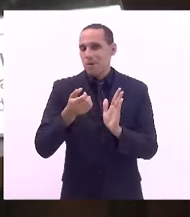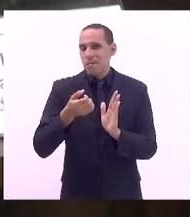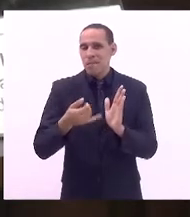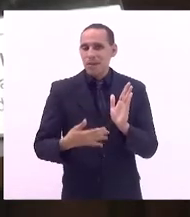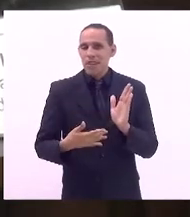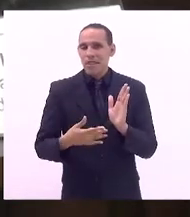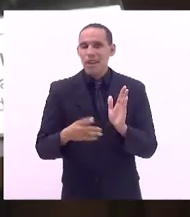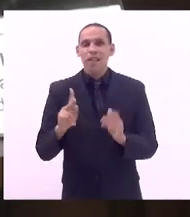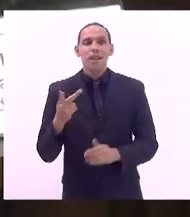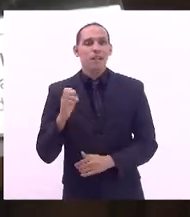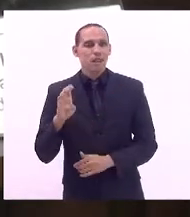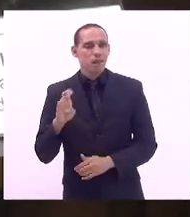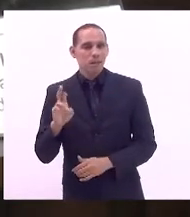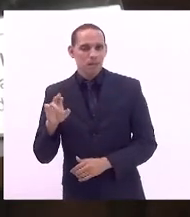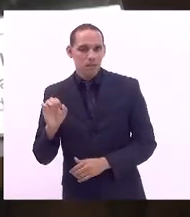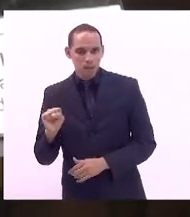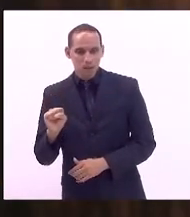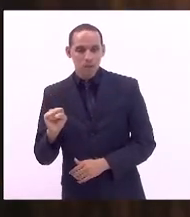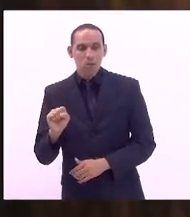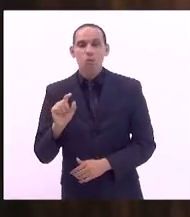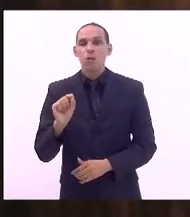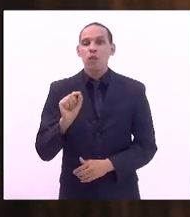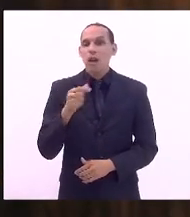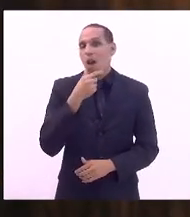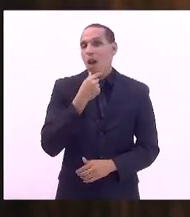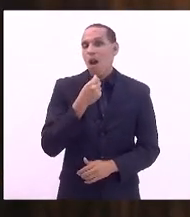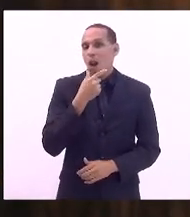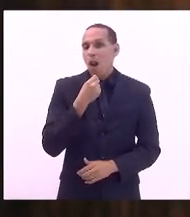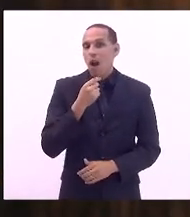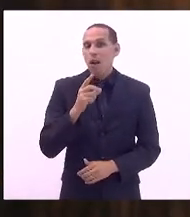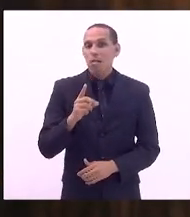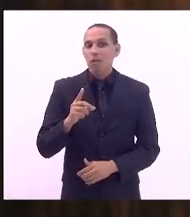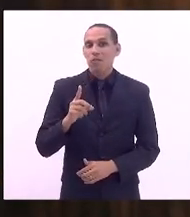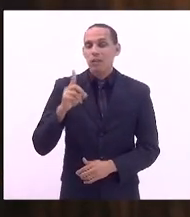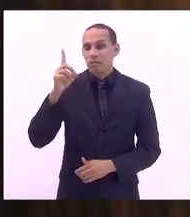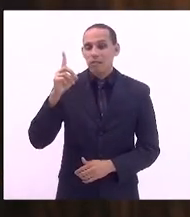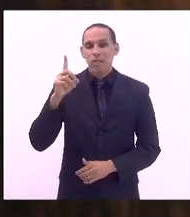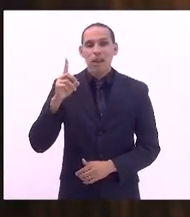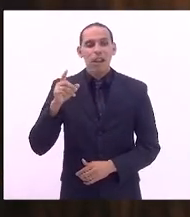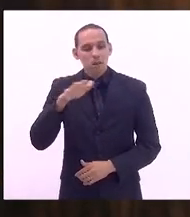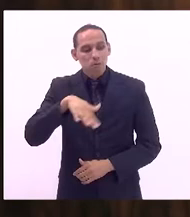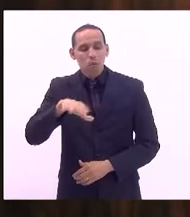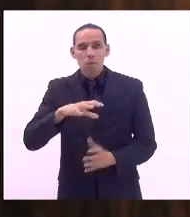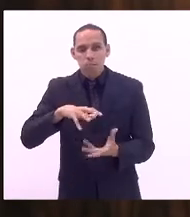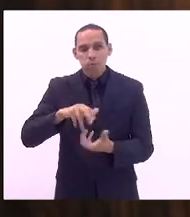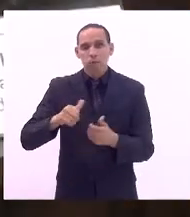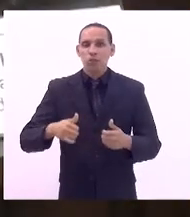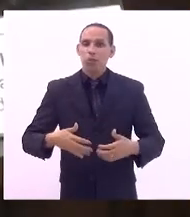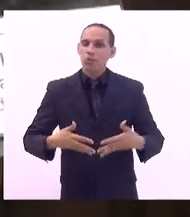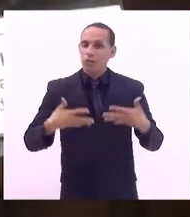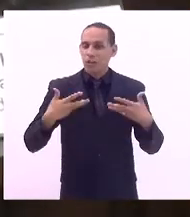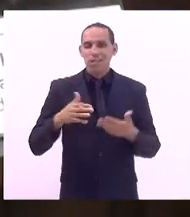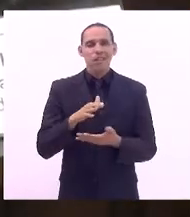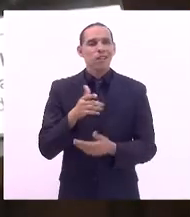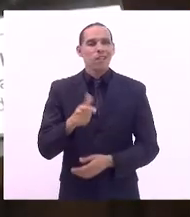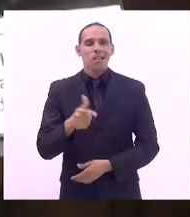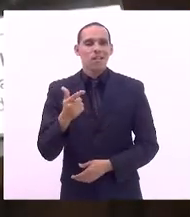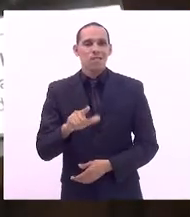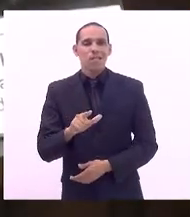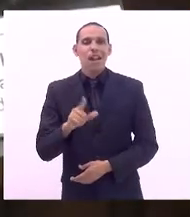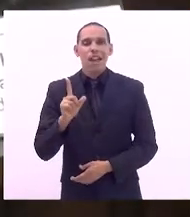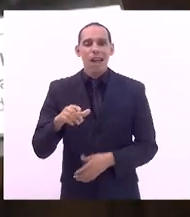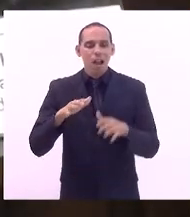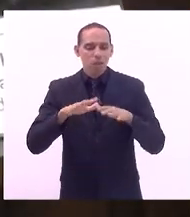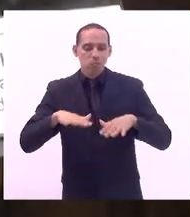Deus fala no livro de Hebreus homens dos quais o mundo não era Digno a galeria dos Heróis da Fé